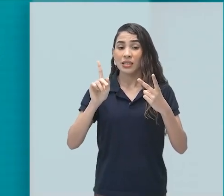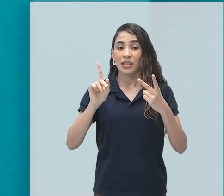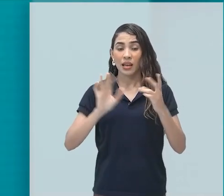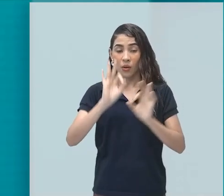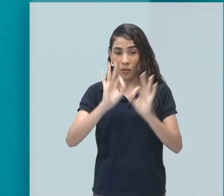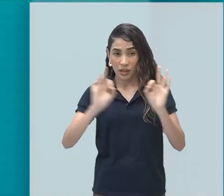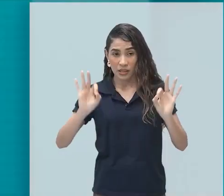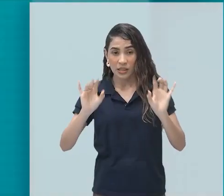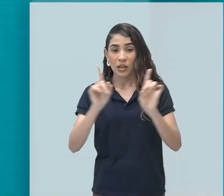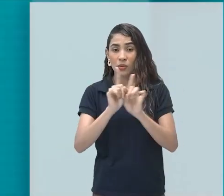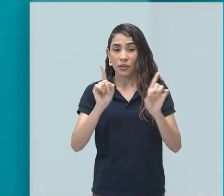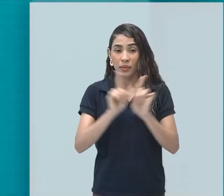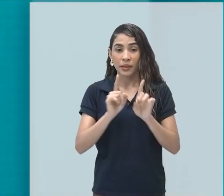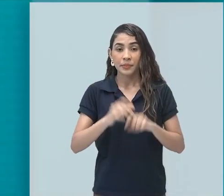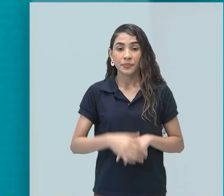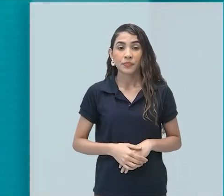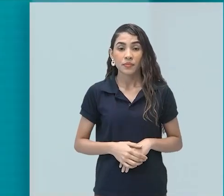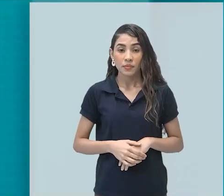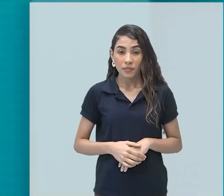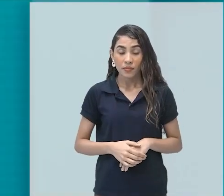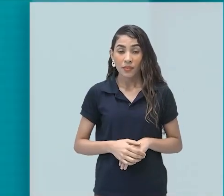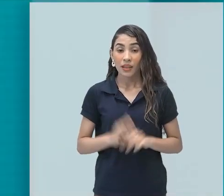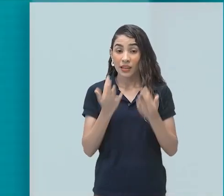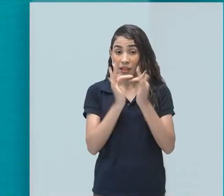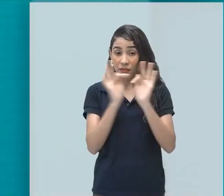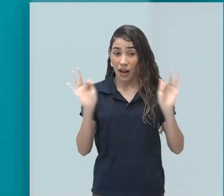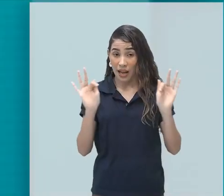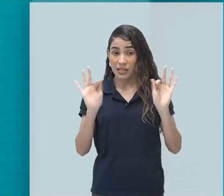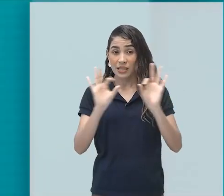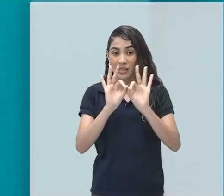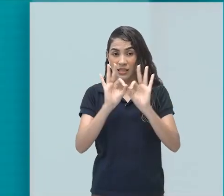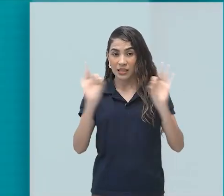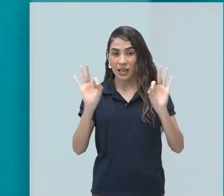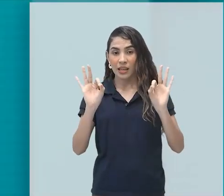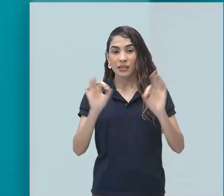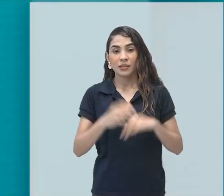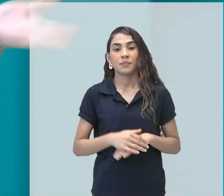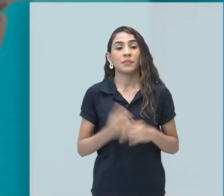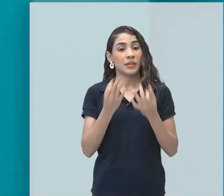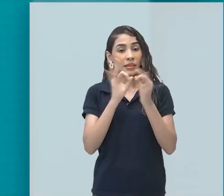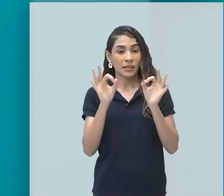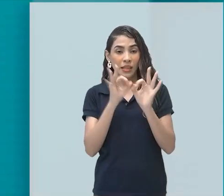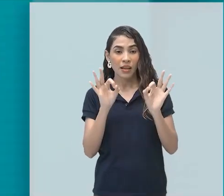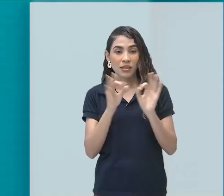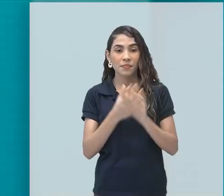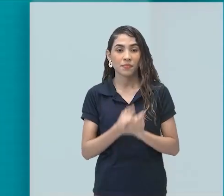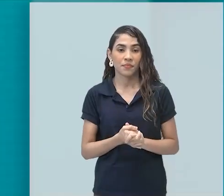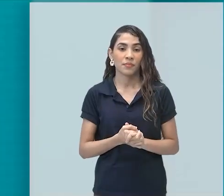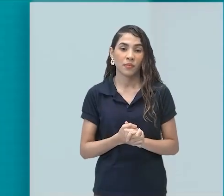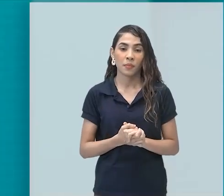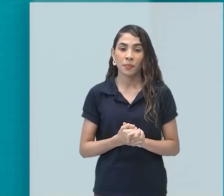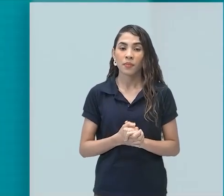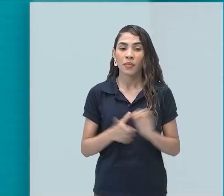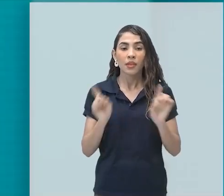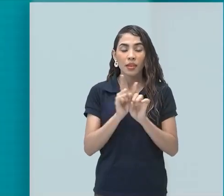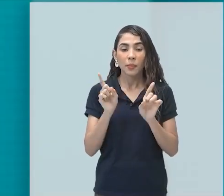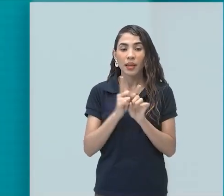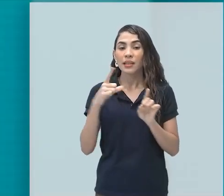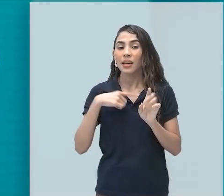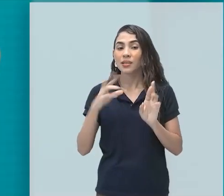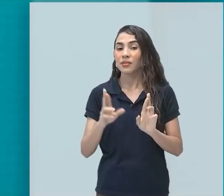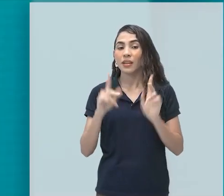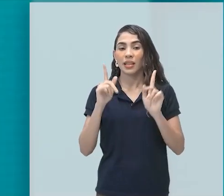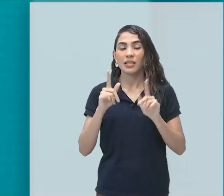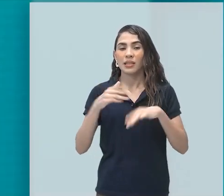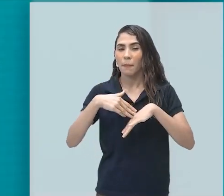da organização da frase, da sentença, que é o que nós chamamos de sintaxe. E há também uma diferença, eu acho que